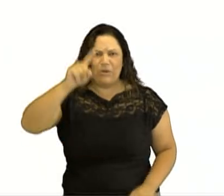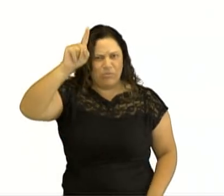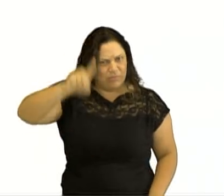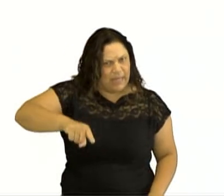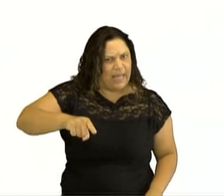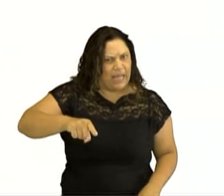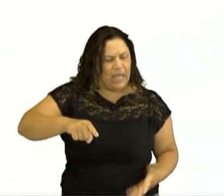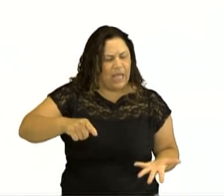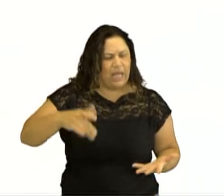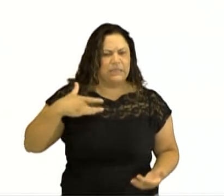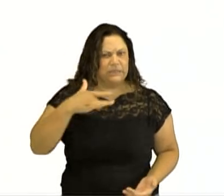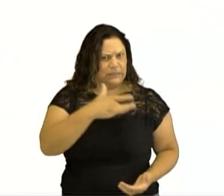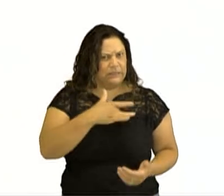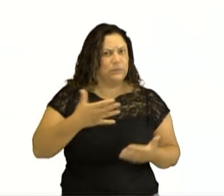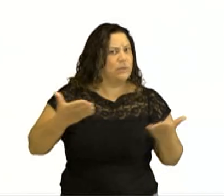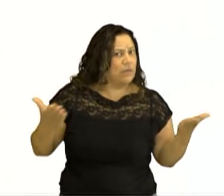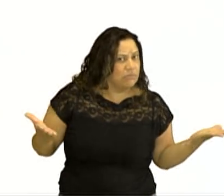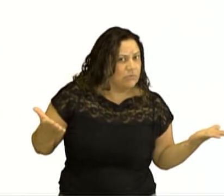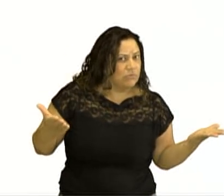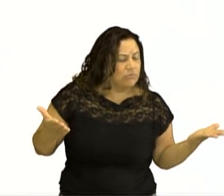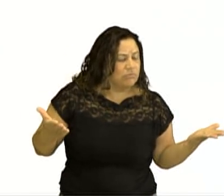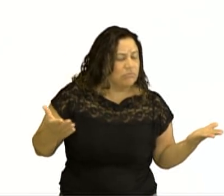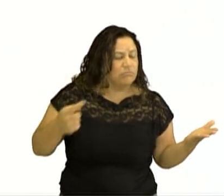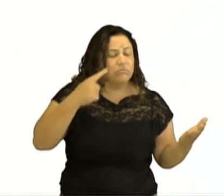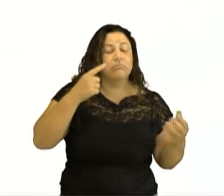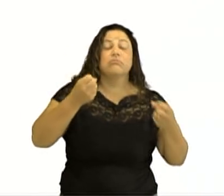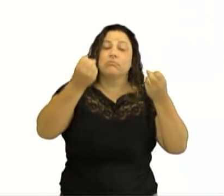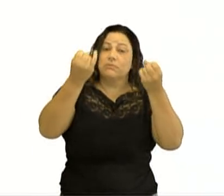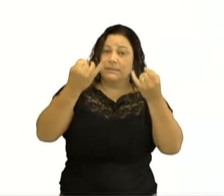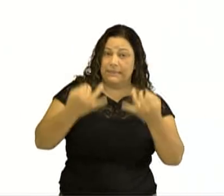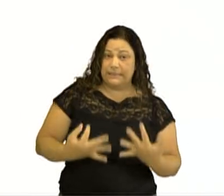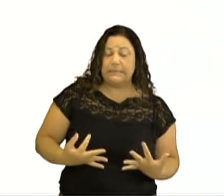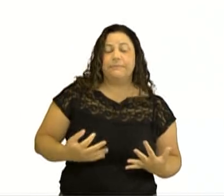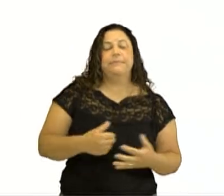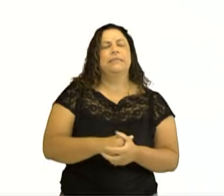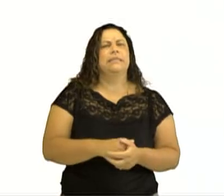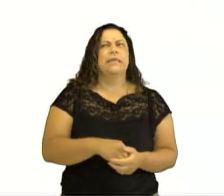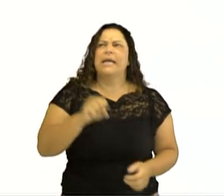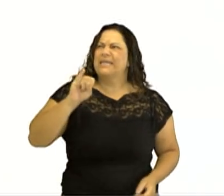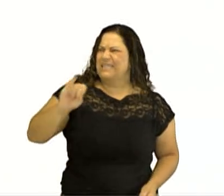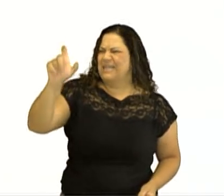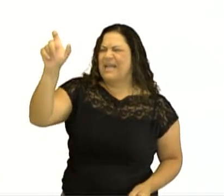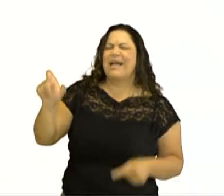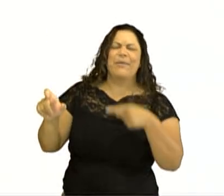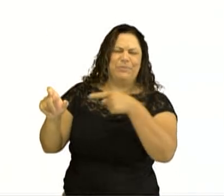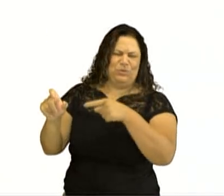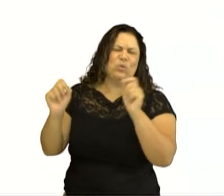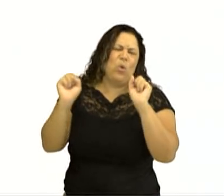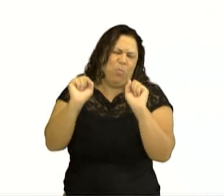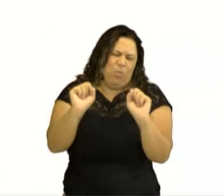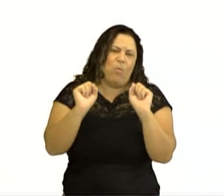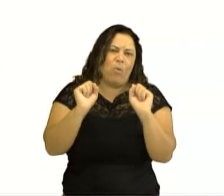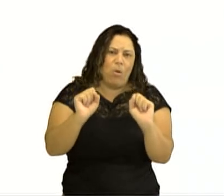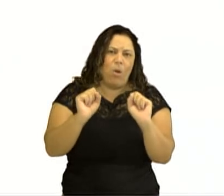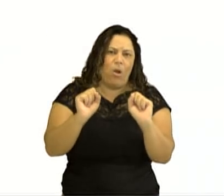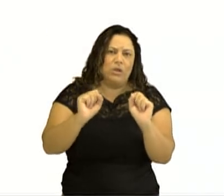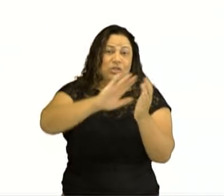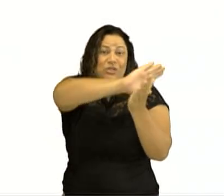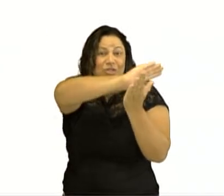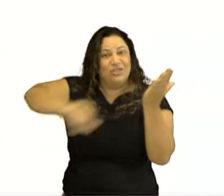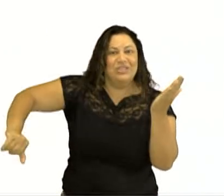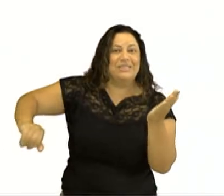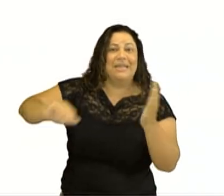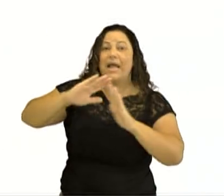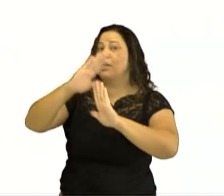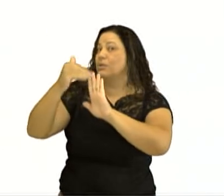atitude saudável? Justifique. Então, será que a pessoa pode eliminar de vez tudo que é tipo de